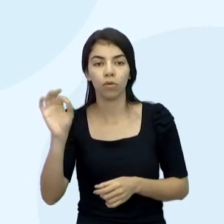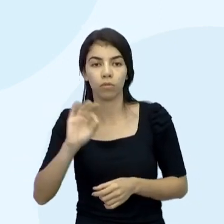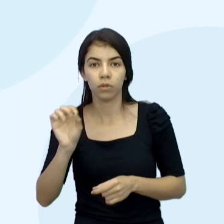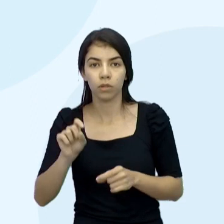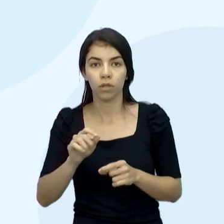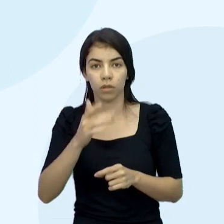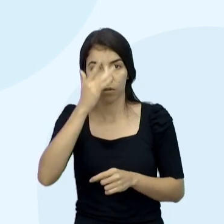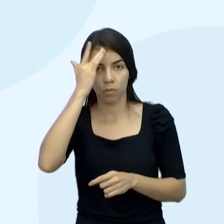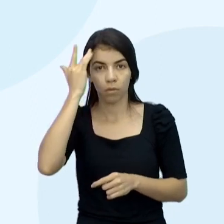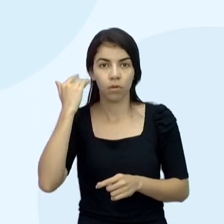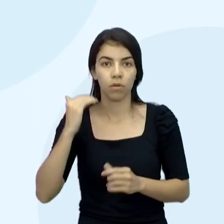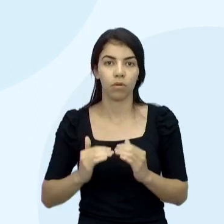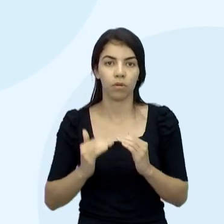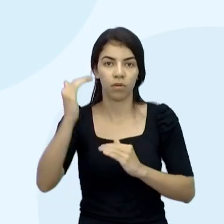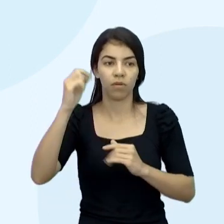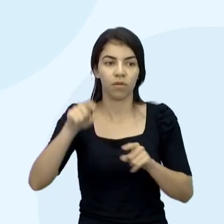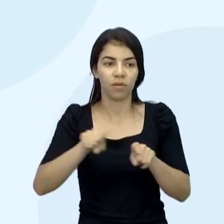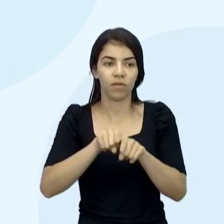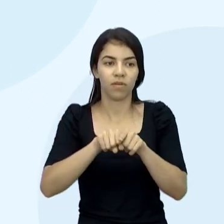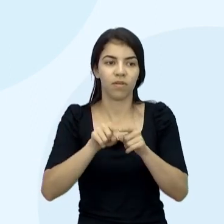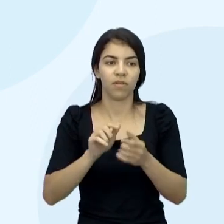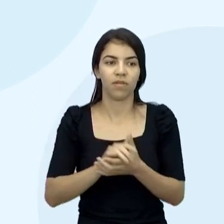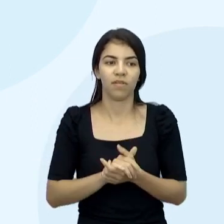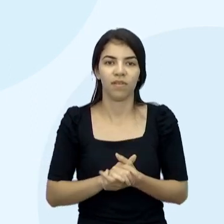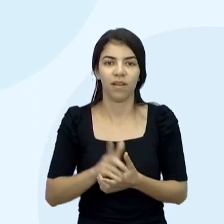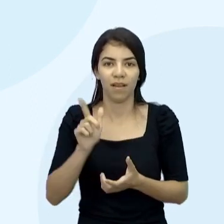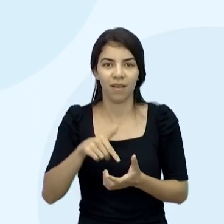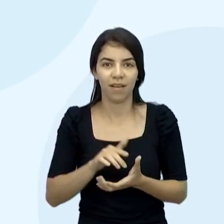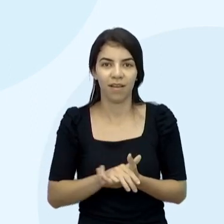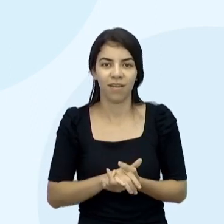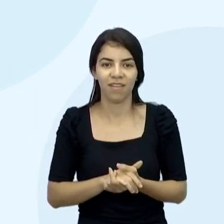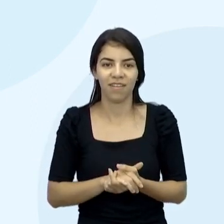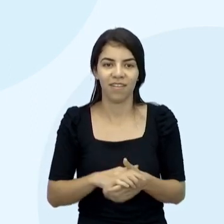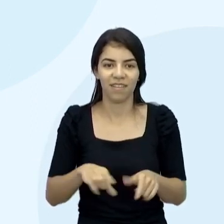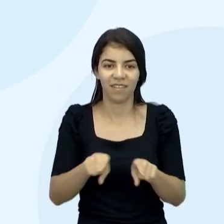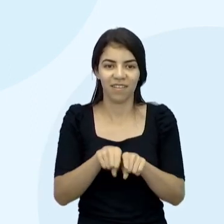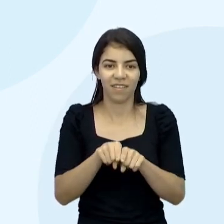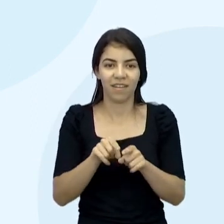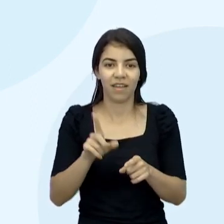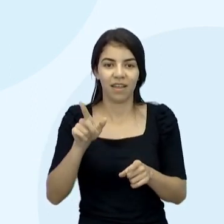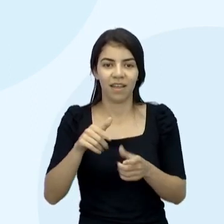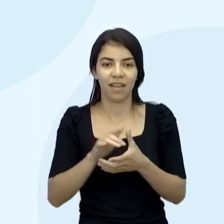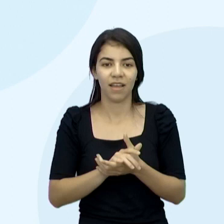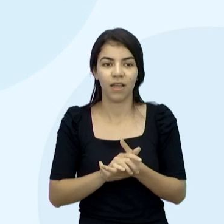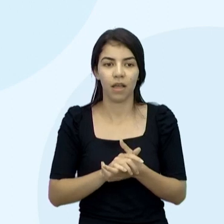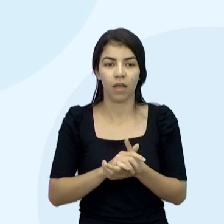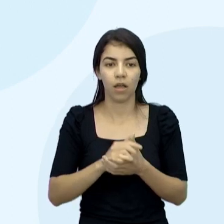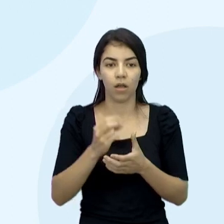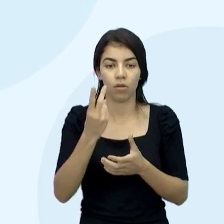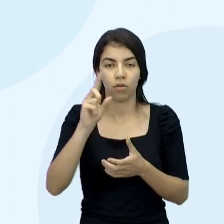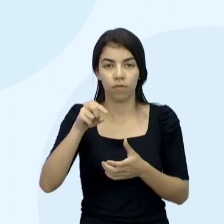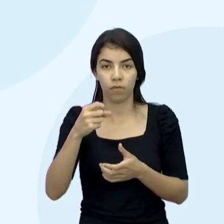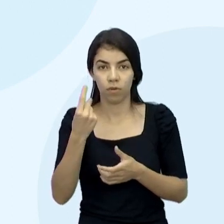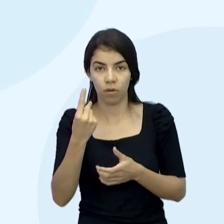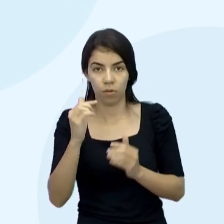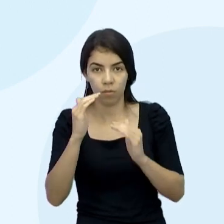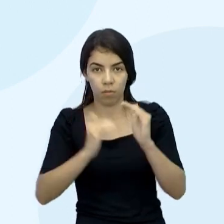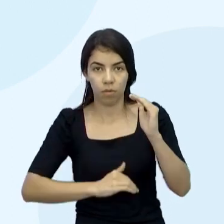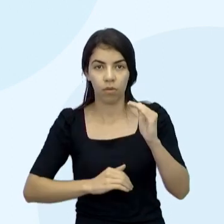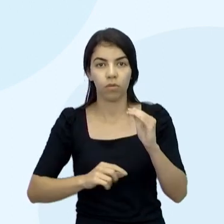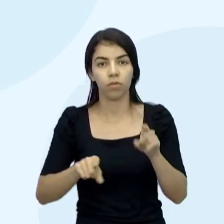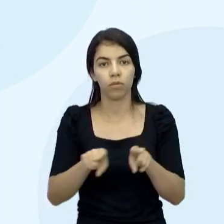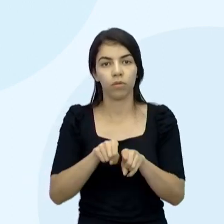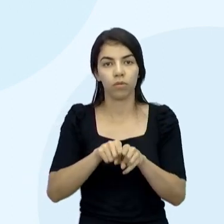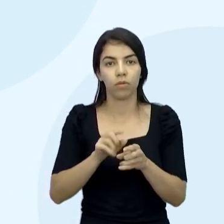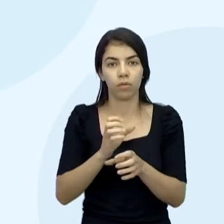adulta consumiram produtos derivados de tabaco em 2019, uma queda de 2,1 pontos percentuais